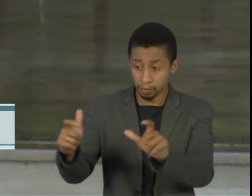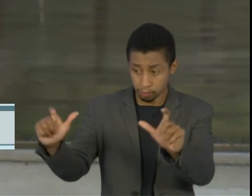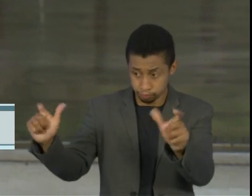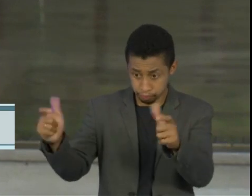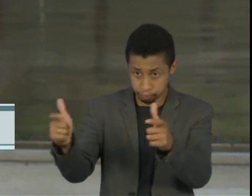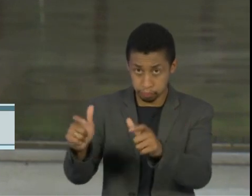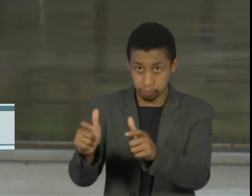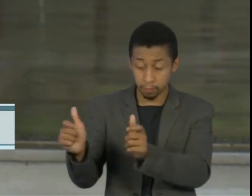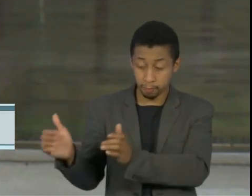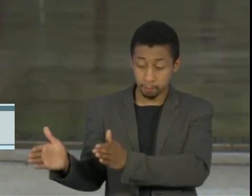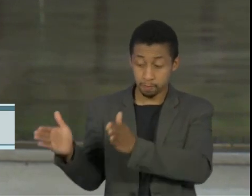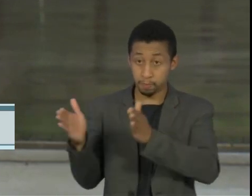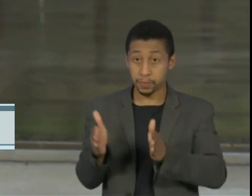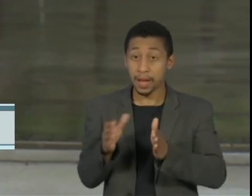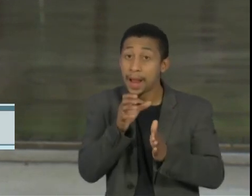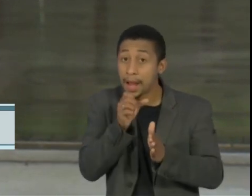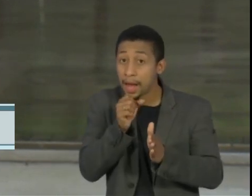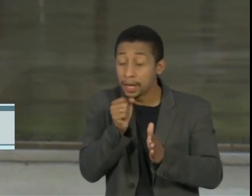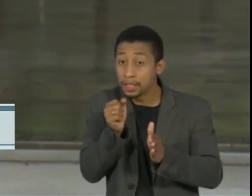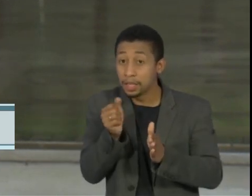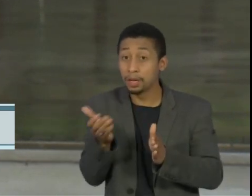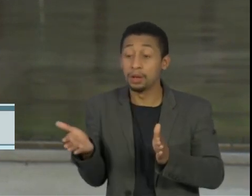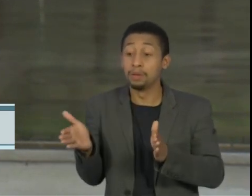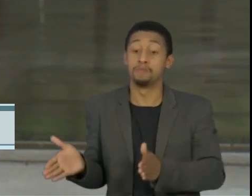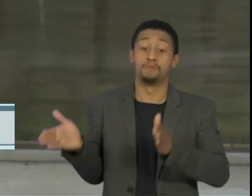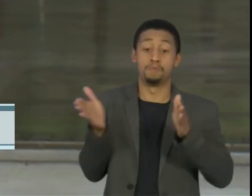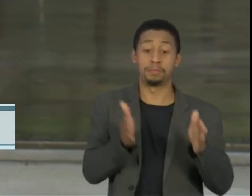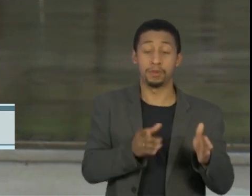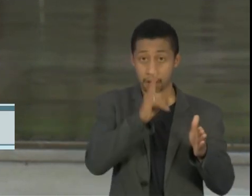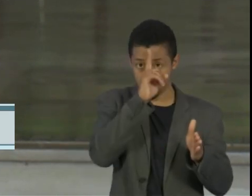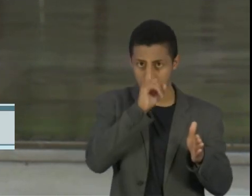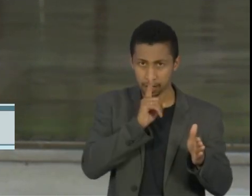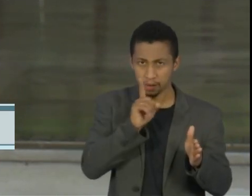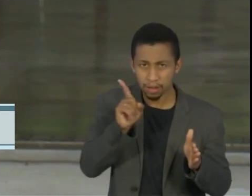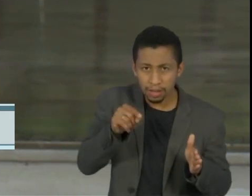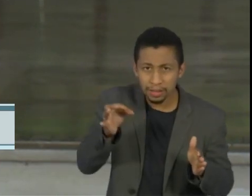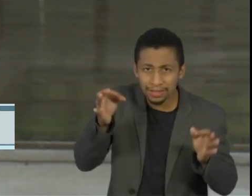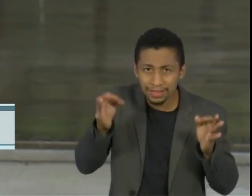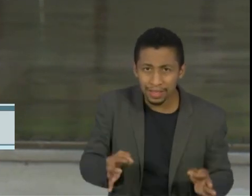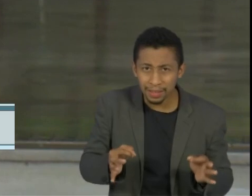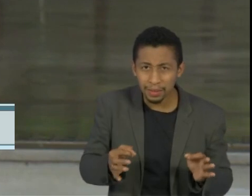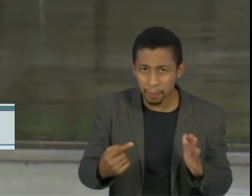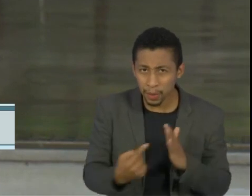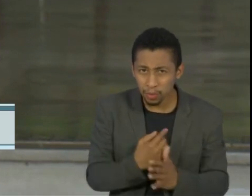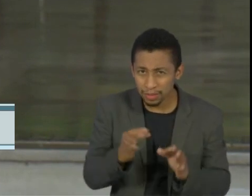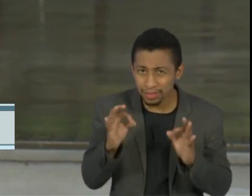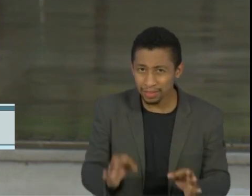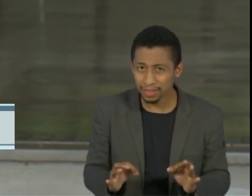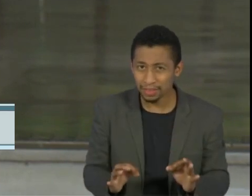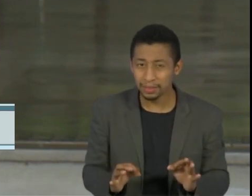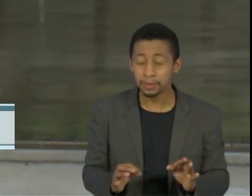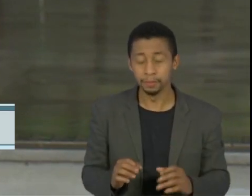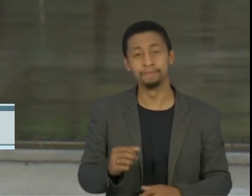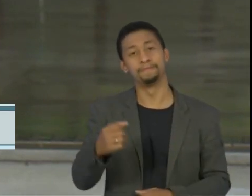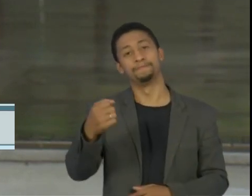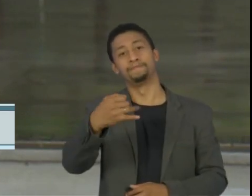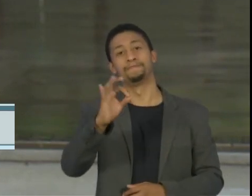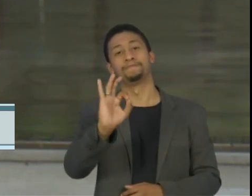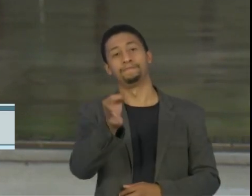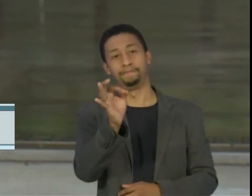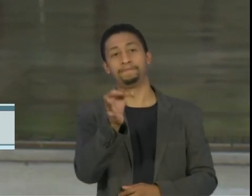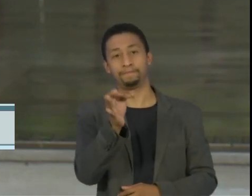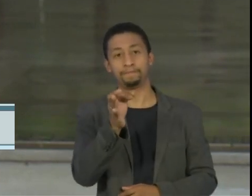para a fase da laranja para a amarela. Foi isso que você perguntou na segunda parte da sua pergunta? É isso? Okay. Exatamente, governador,